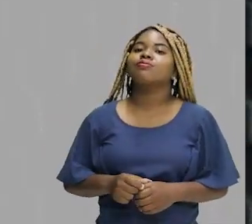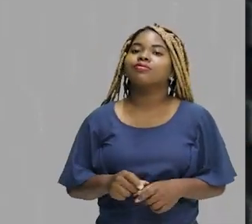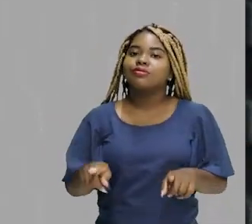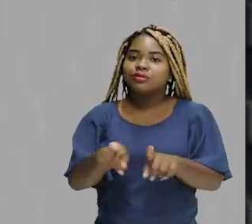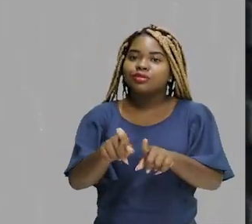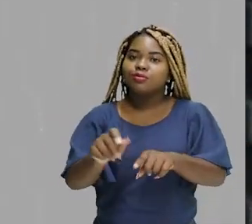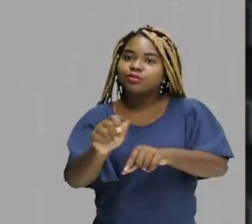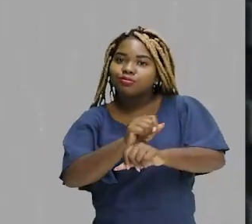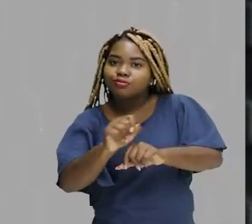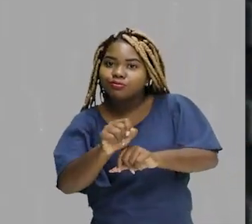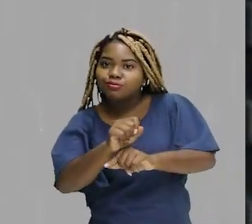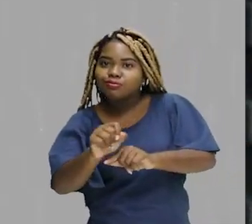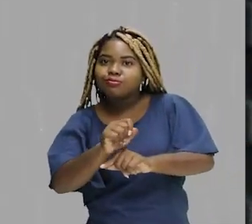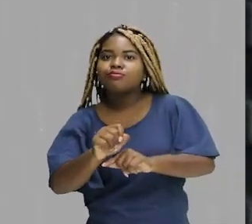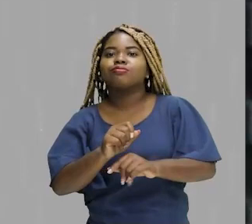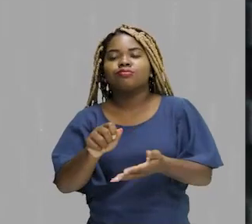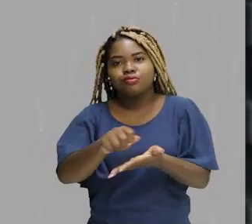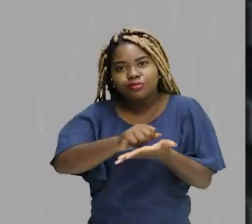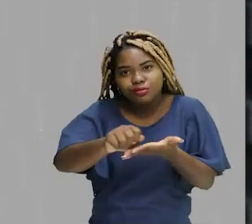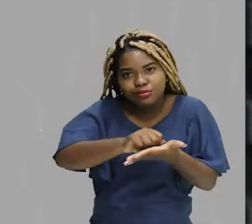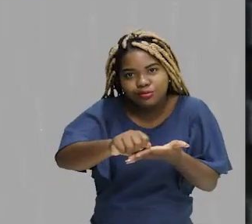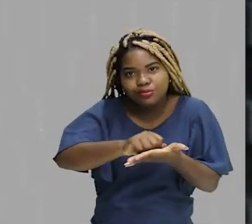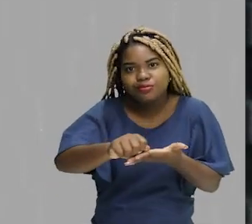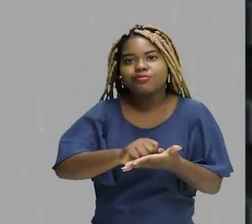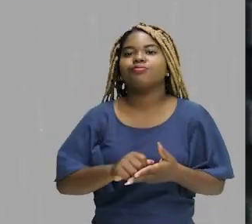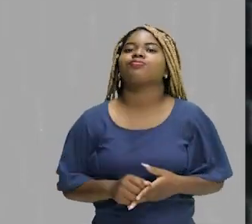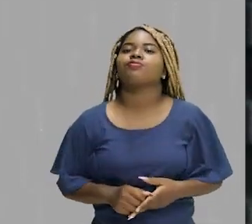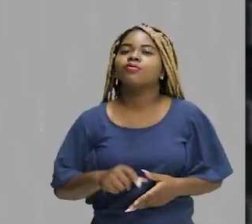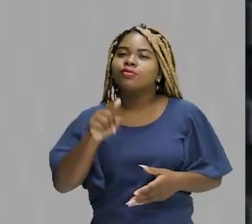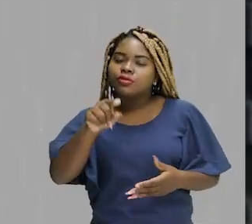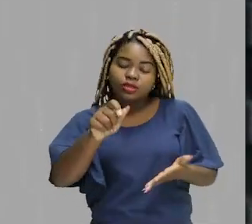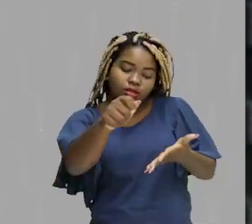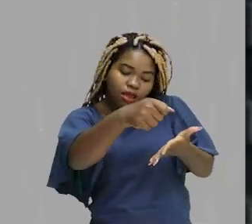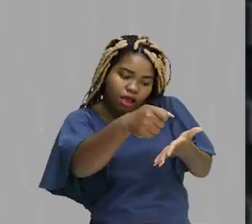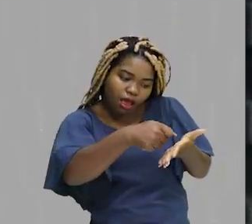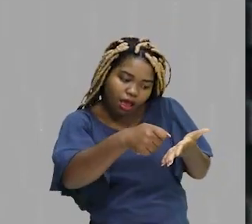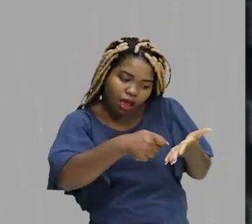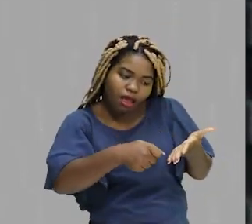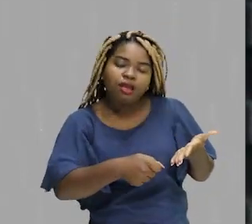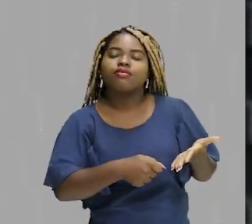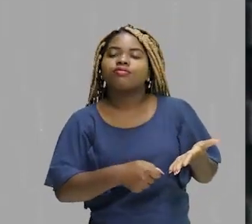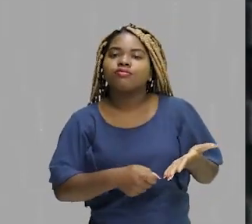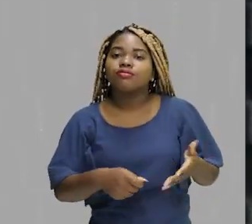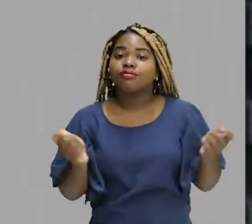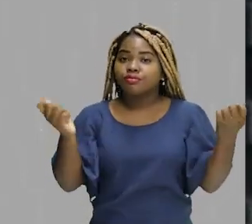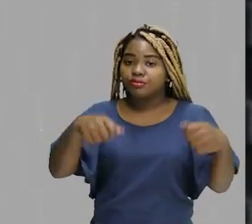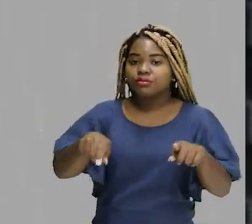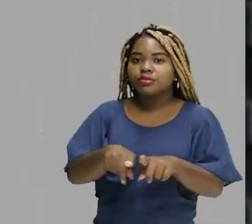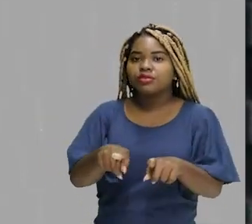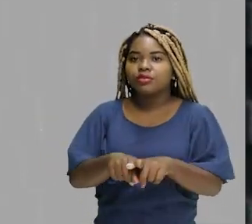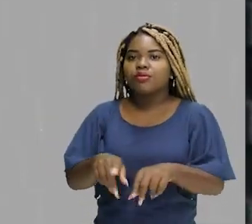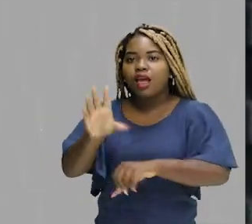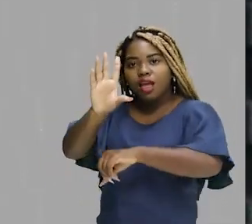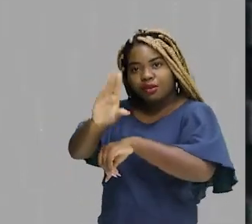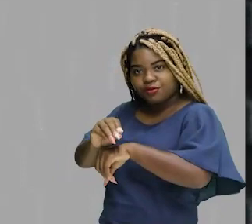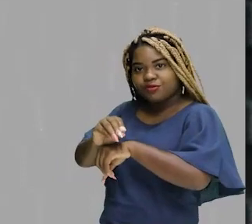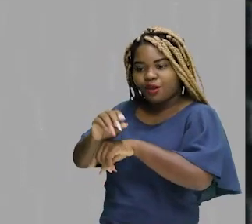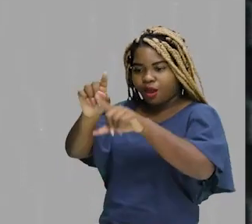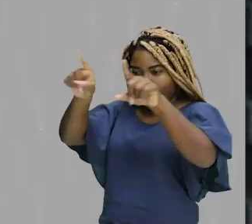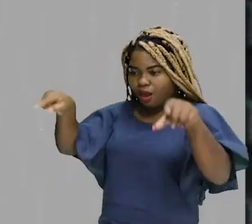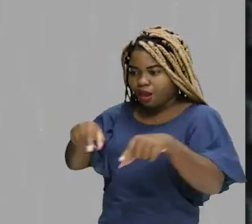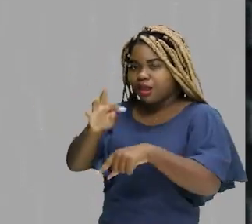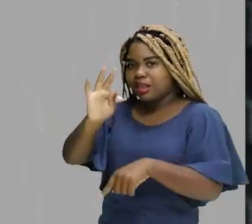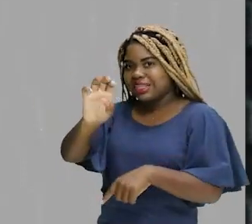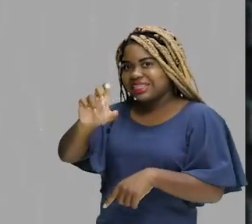devidas anotações, tudo bem? E sempre que for possível, faça o print da tela, e aí você vai transpor